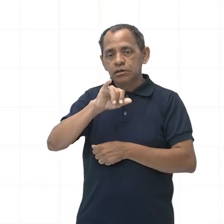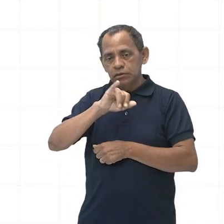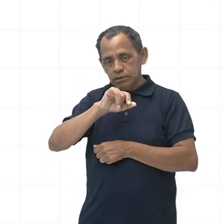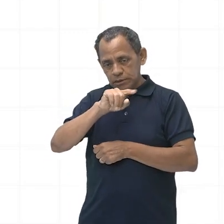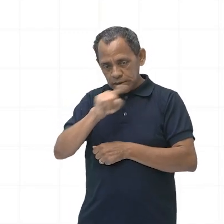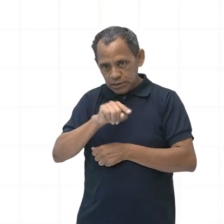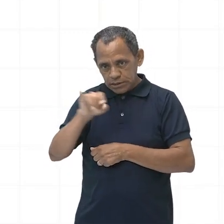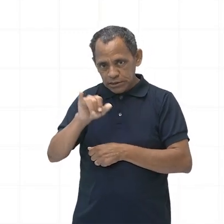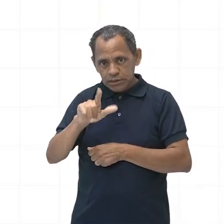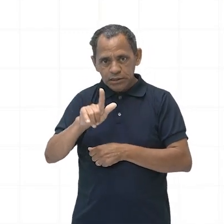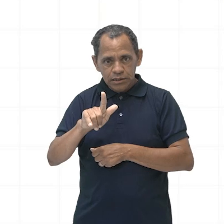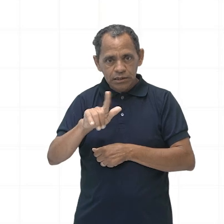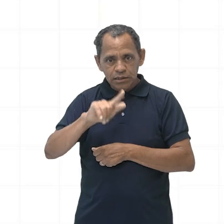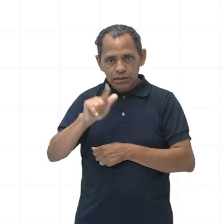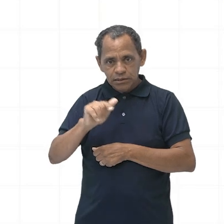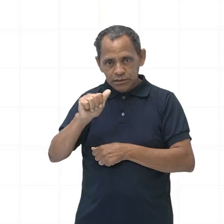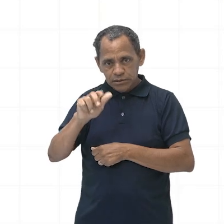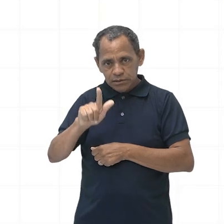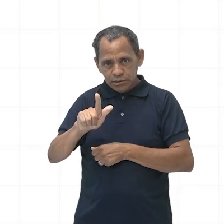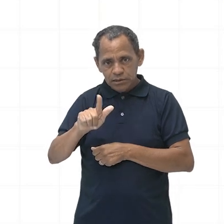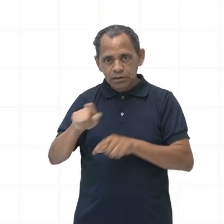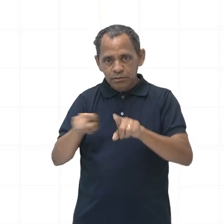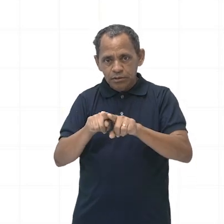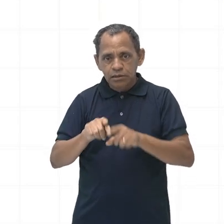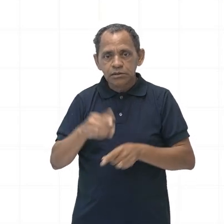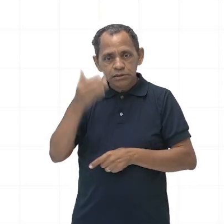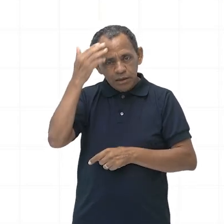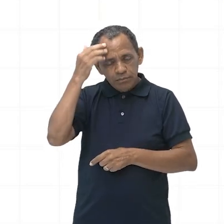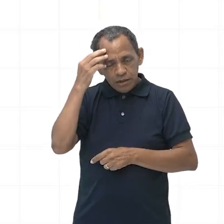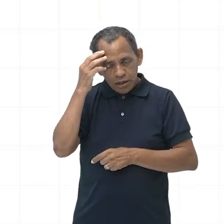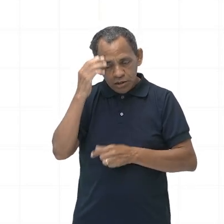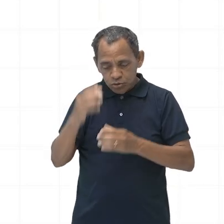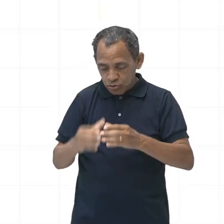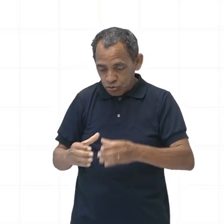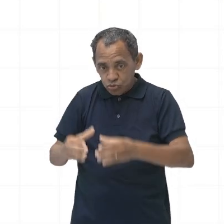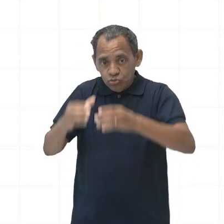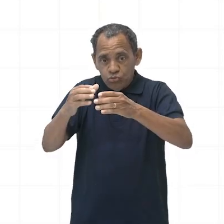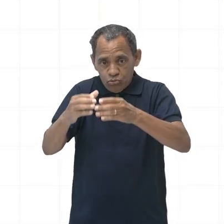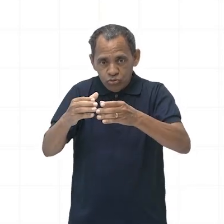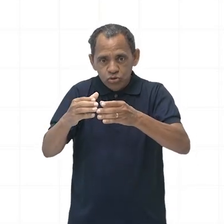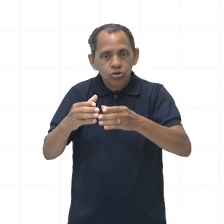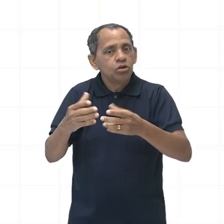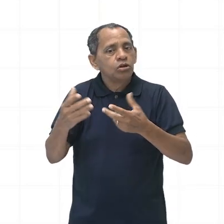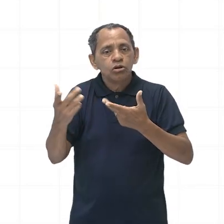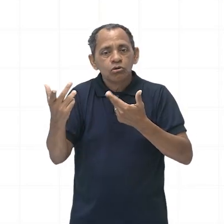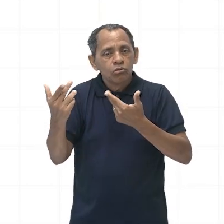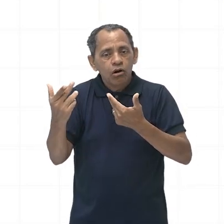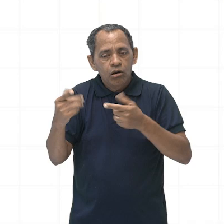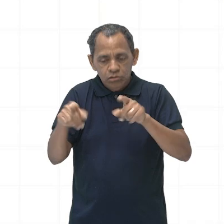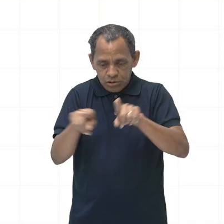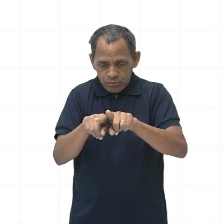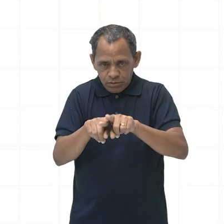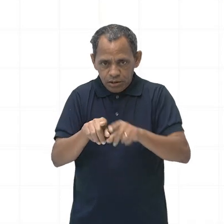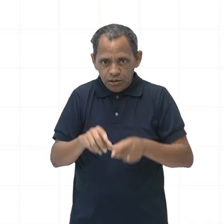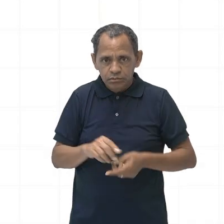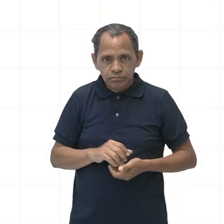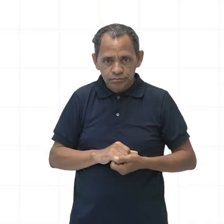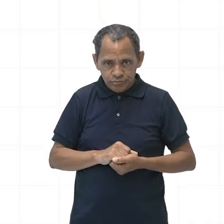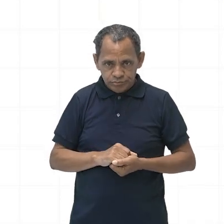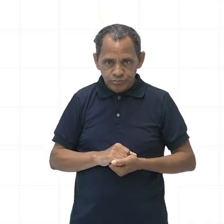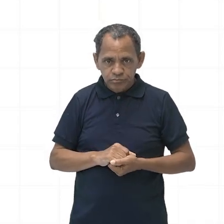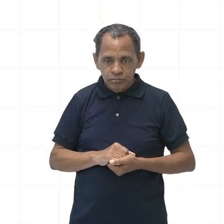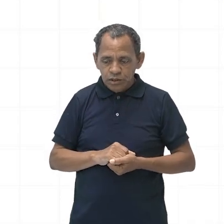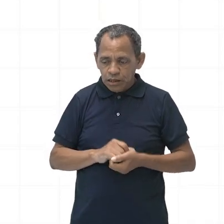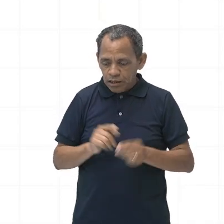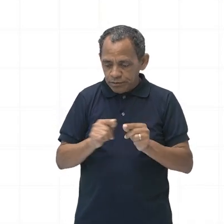ele diz o seguinte: sabendo que os cones estão igualmente espaçados e que distam um do